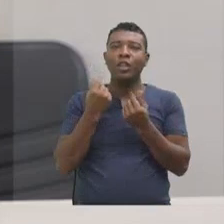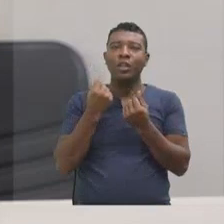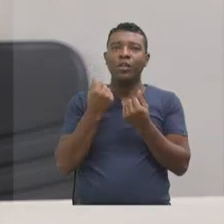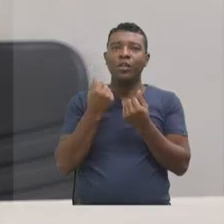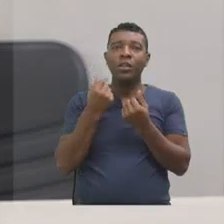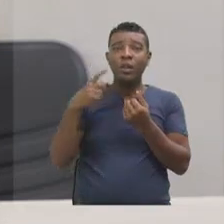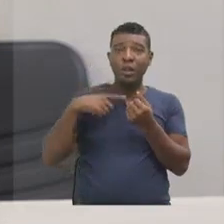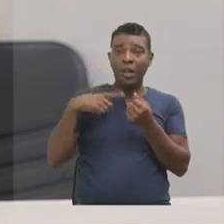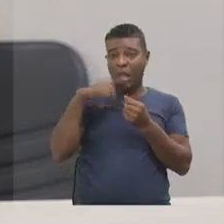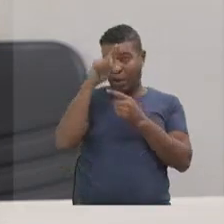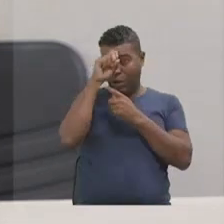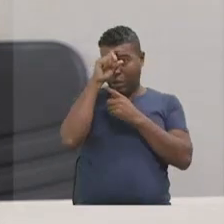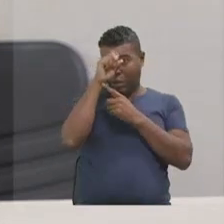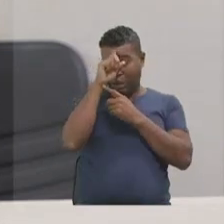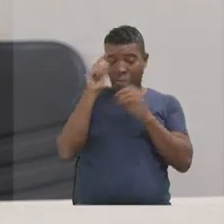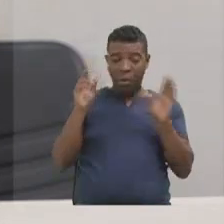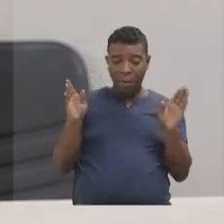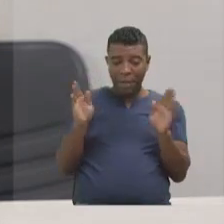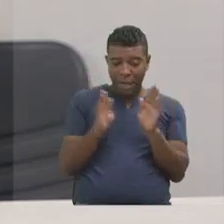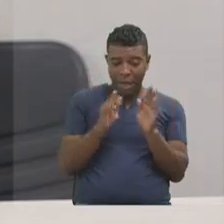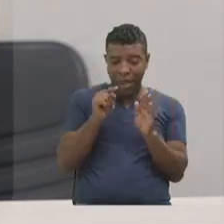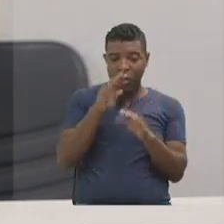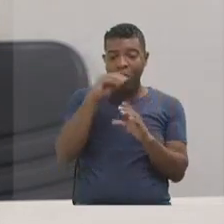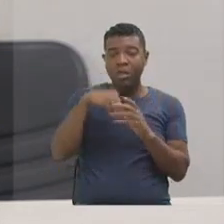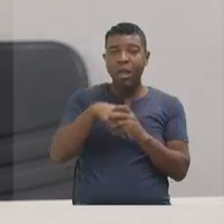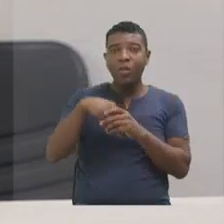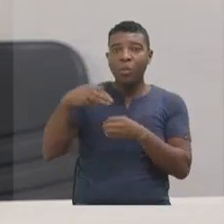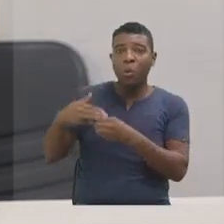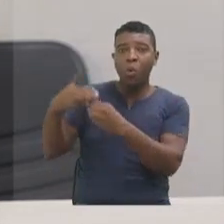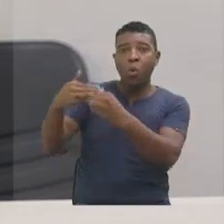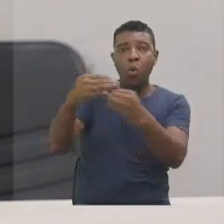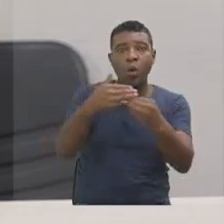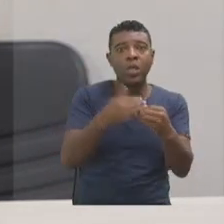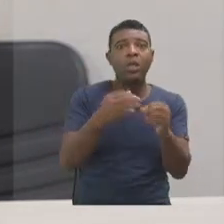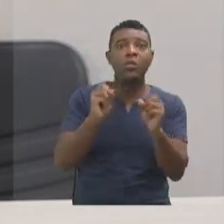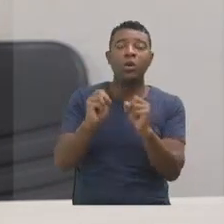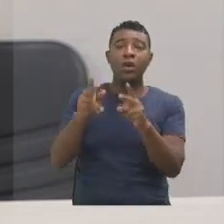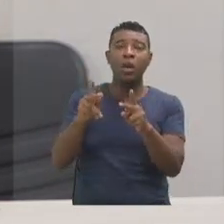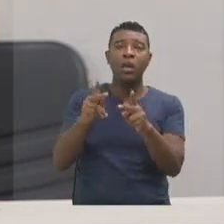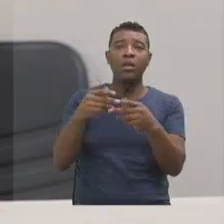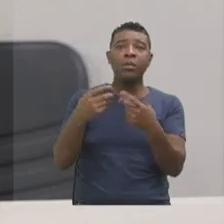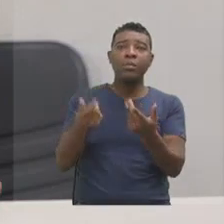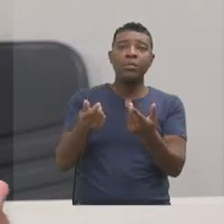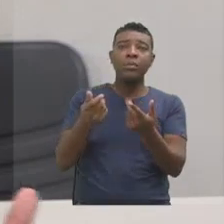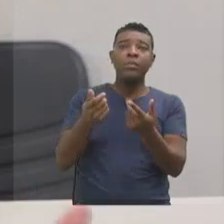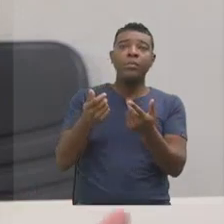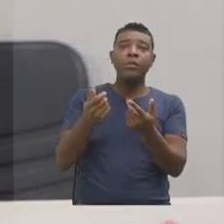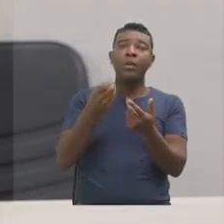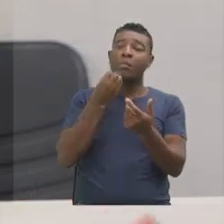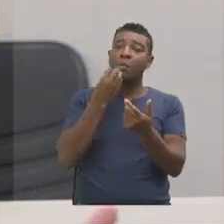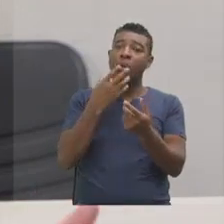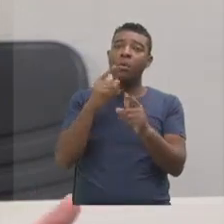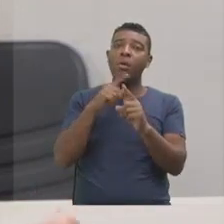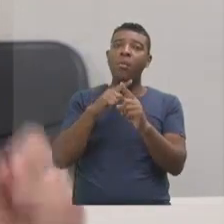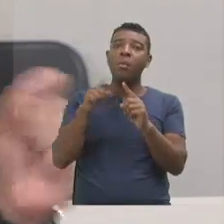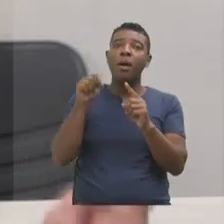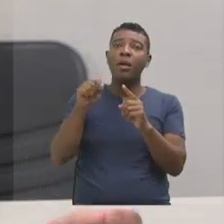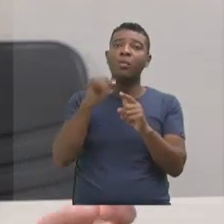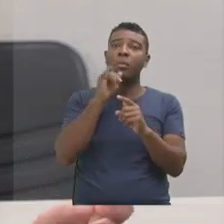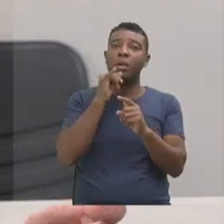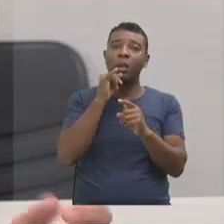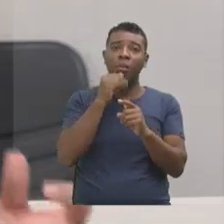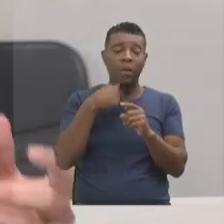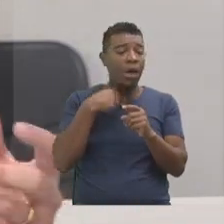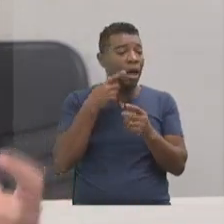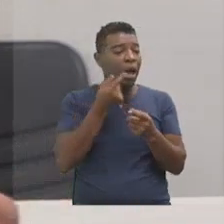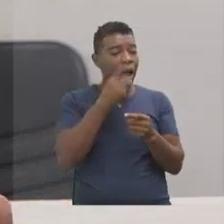é bom se ele não for resolutivo é ruim porque ele tira o dinheiro de um hospital que poderia vira hospitais que a gente chama de Pit Stop ele vai